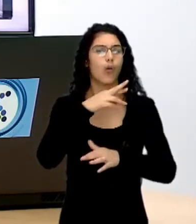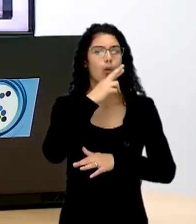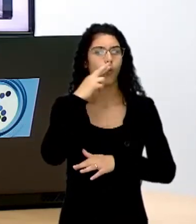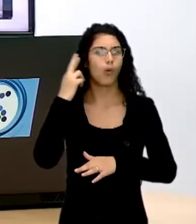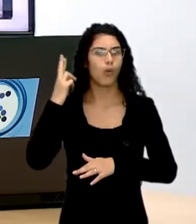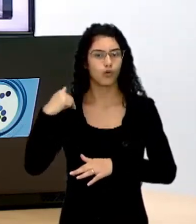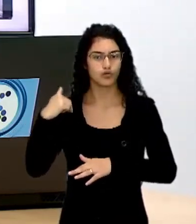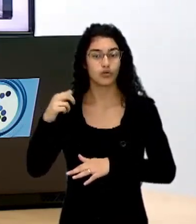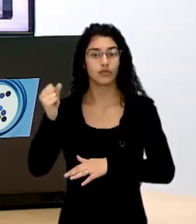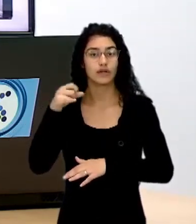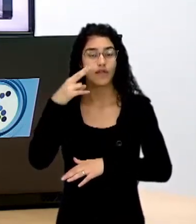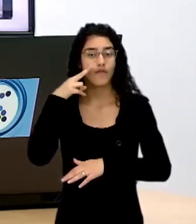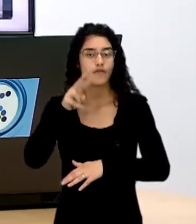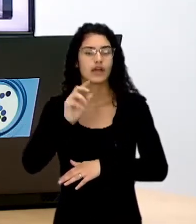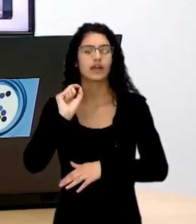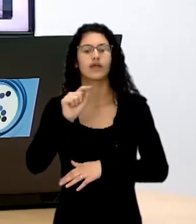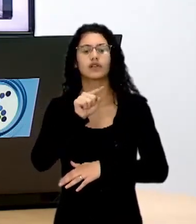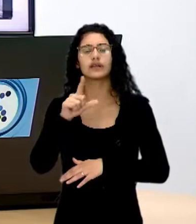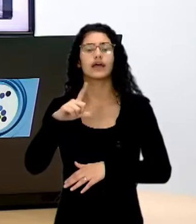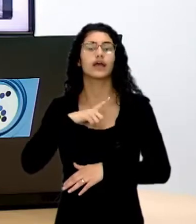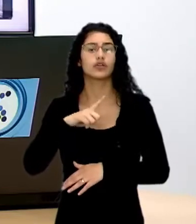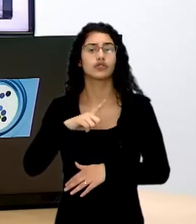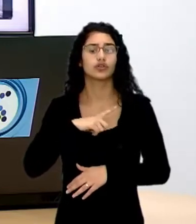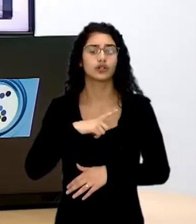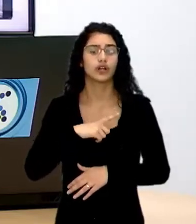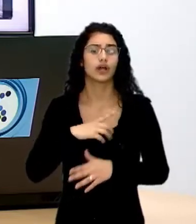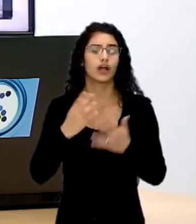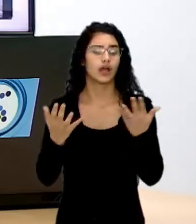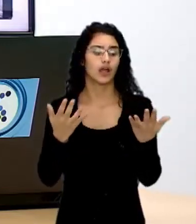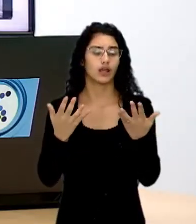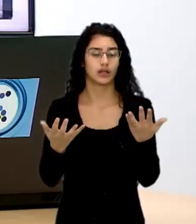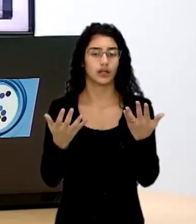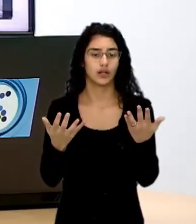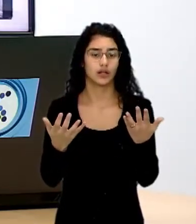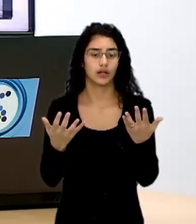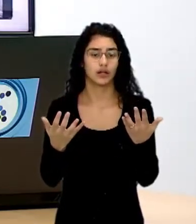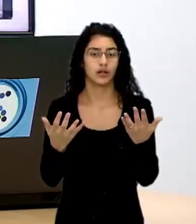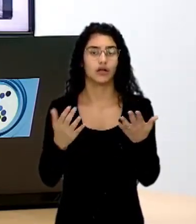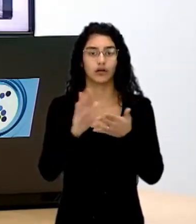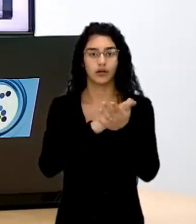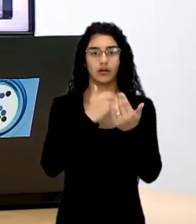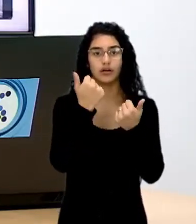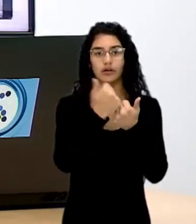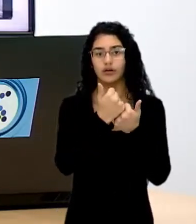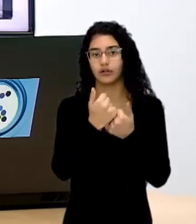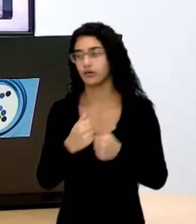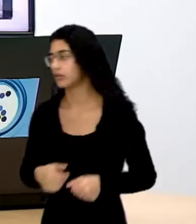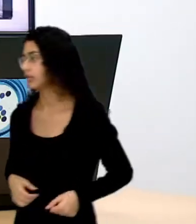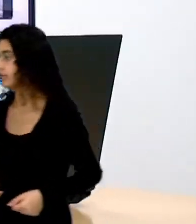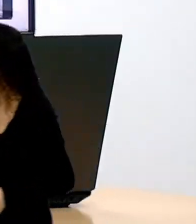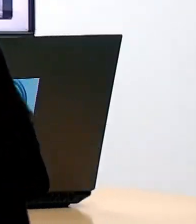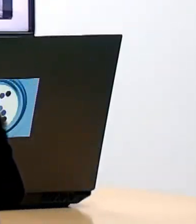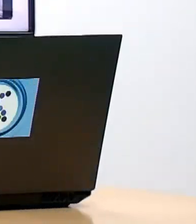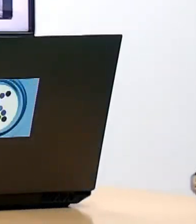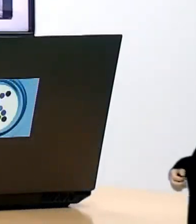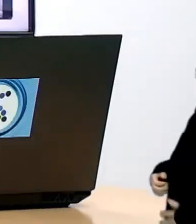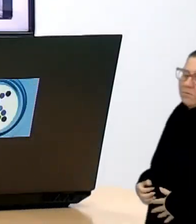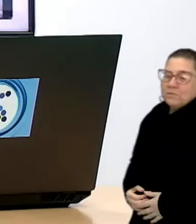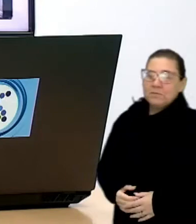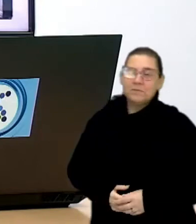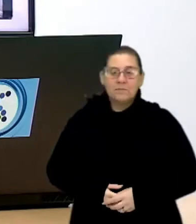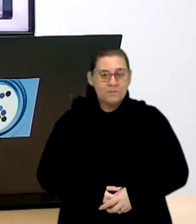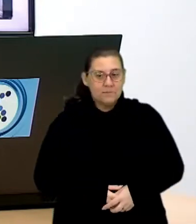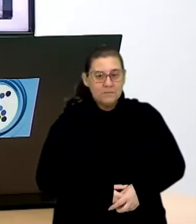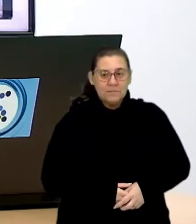parar para pensar, quem que você tinha ali entre os beligerantes? Você tinha o Império Otomano, que estava do lado